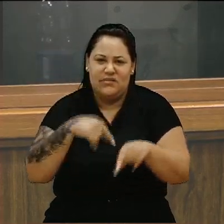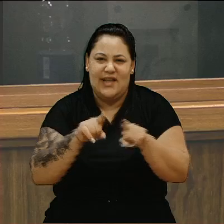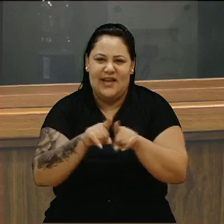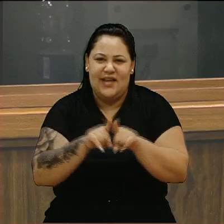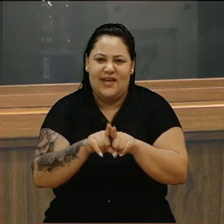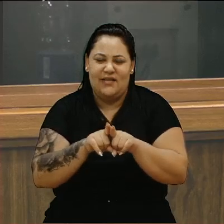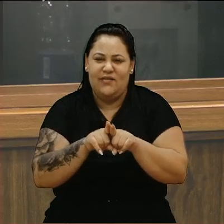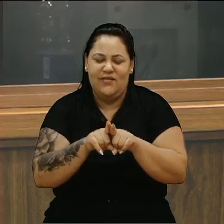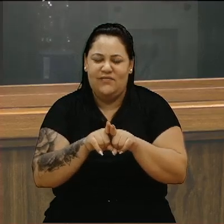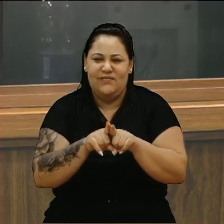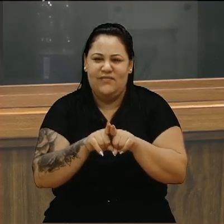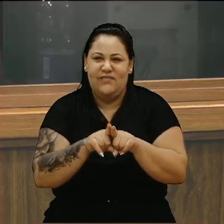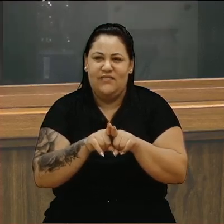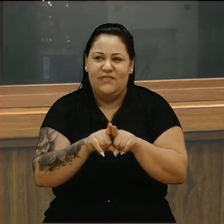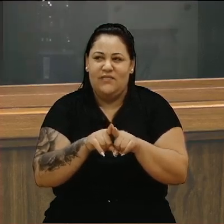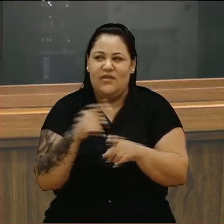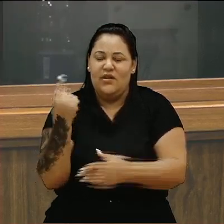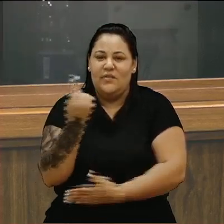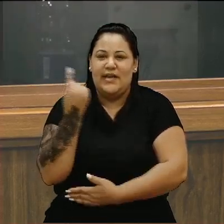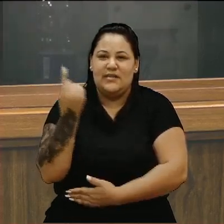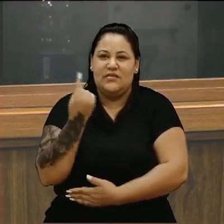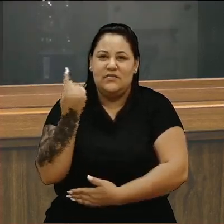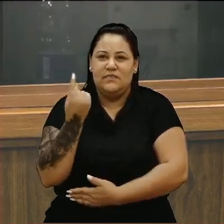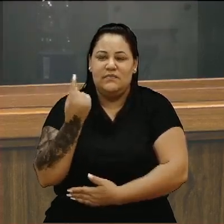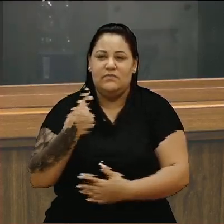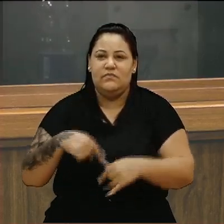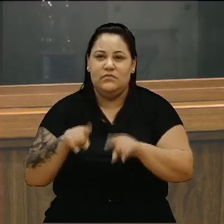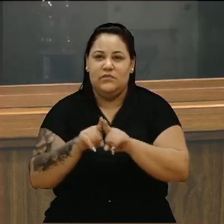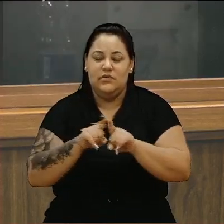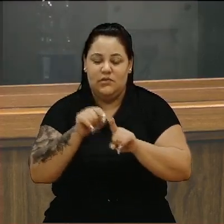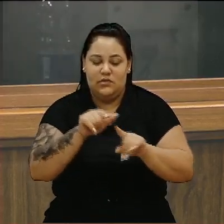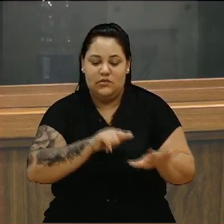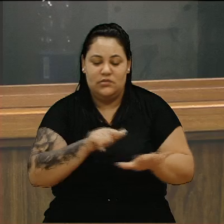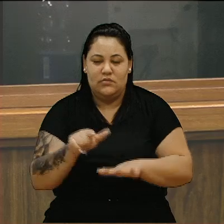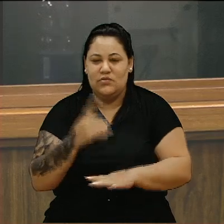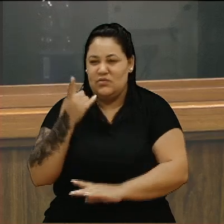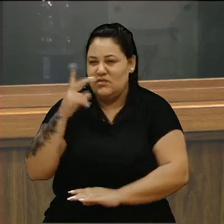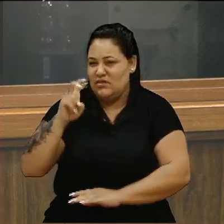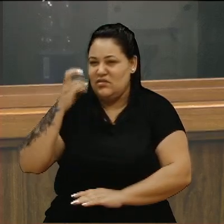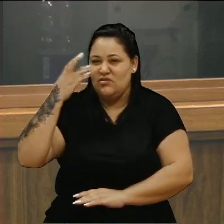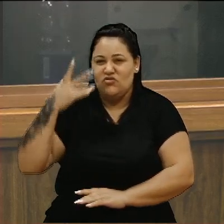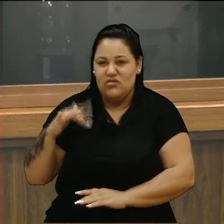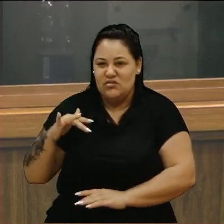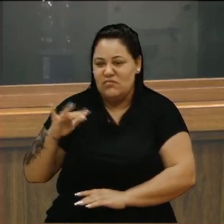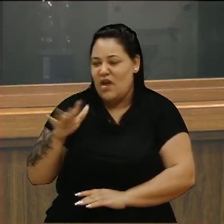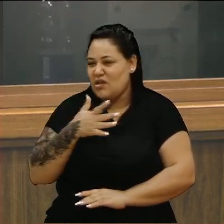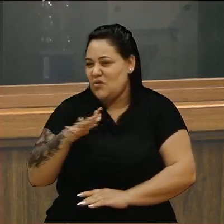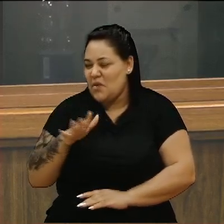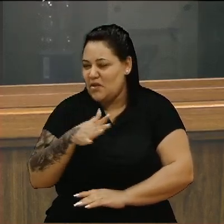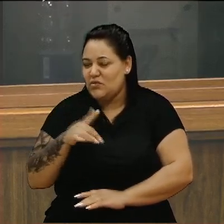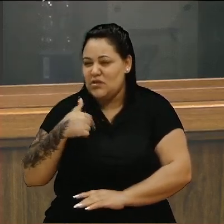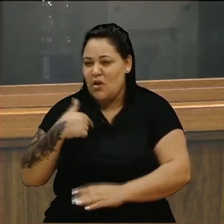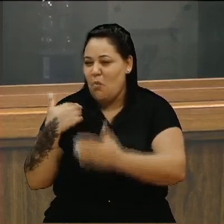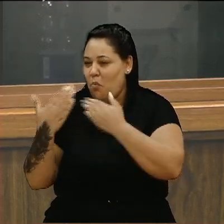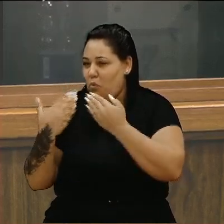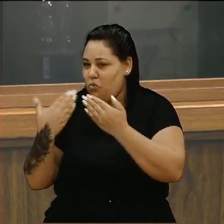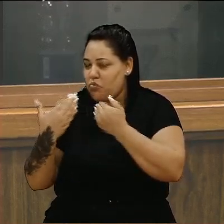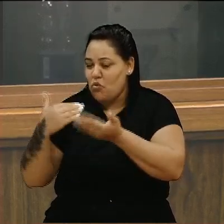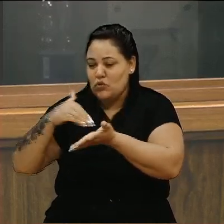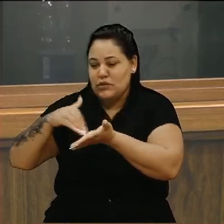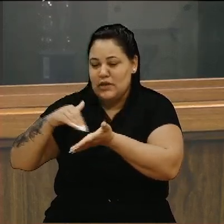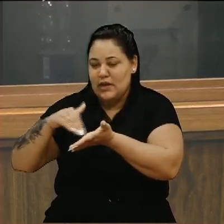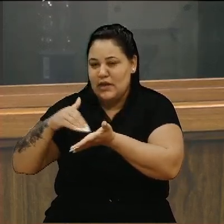quer ir sozinho. Então, essa semana, há uns 15 dias, eu fui conversar com o secretário